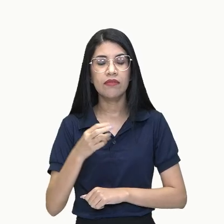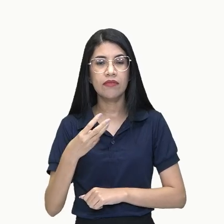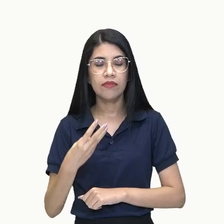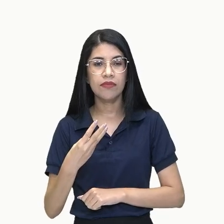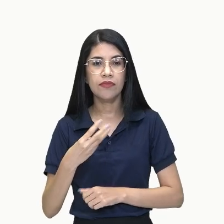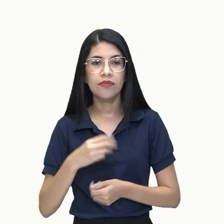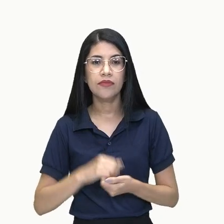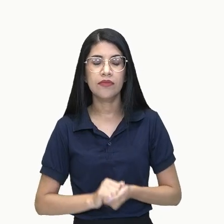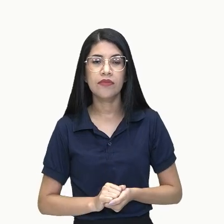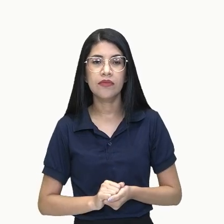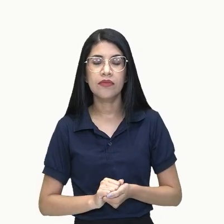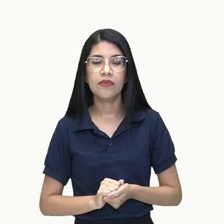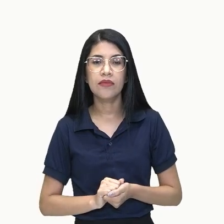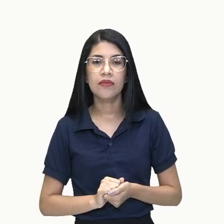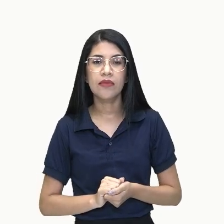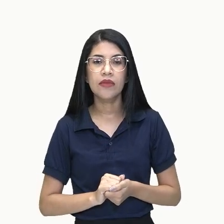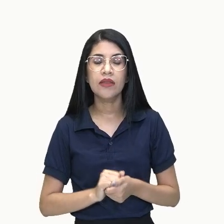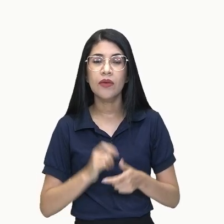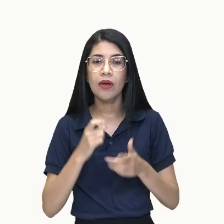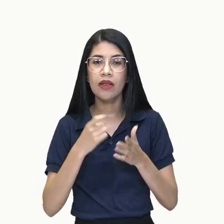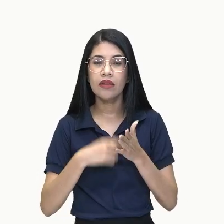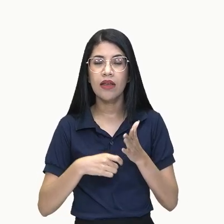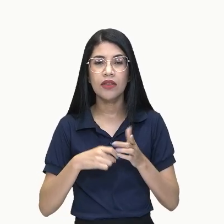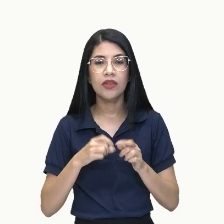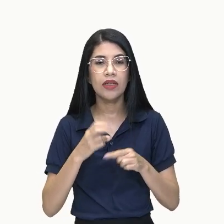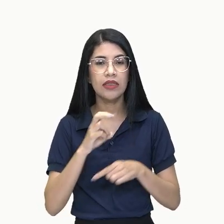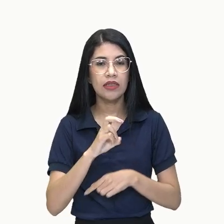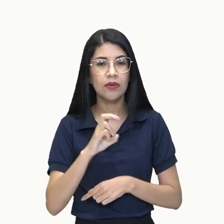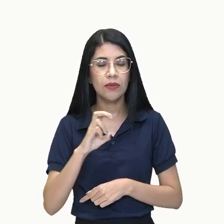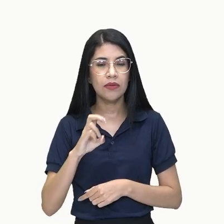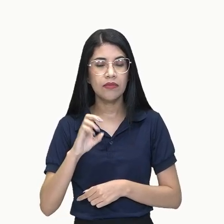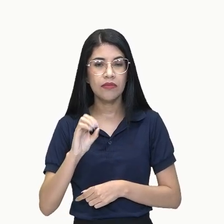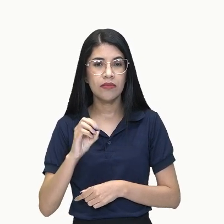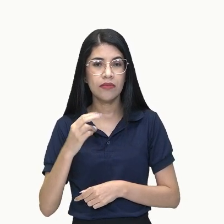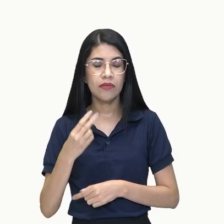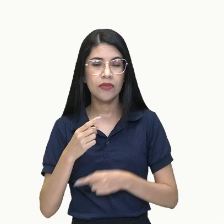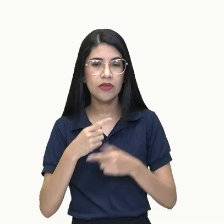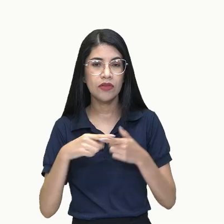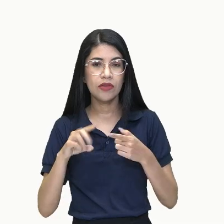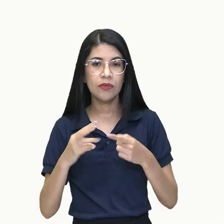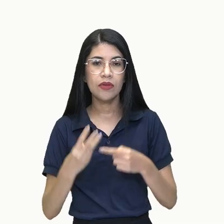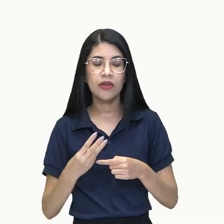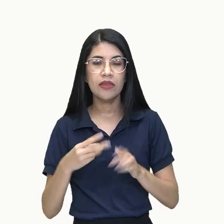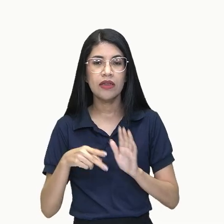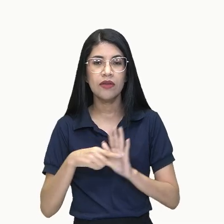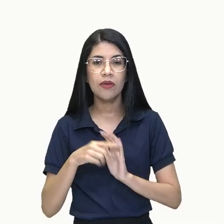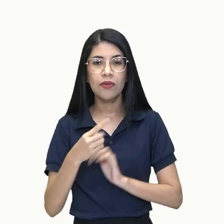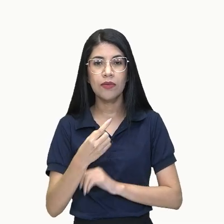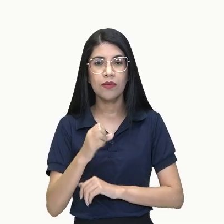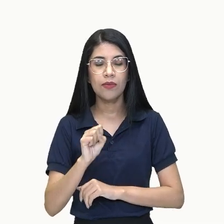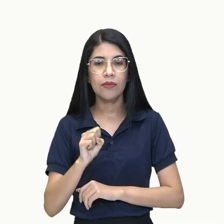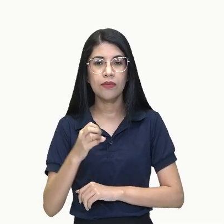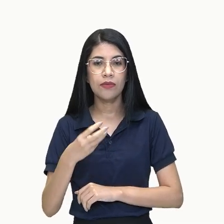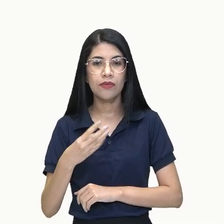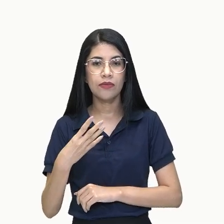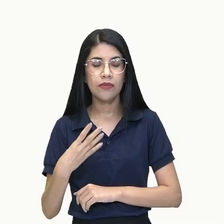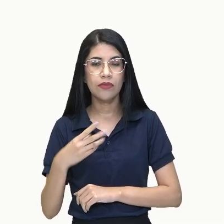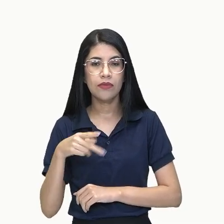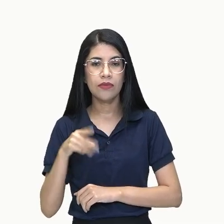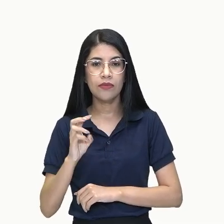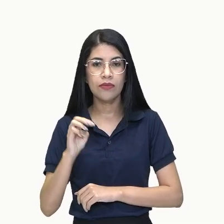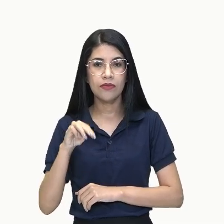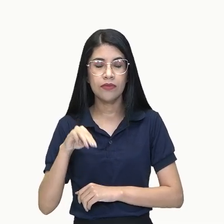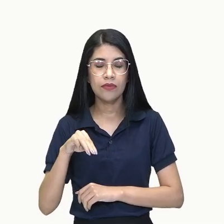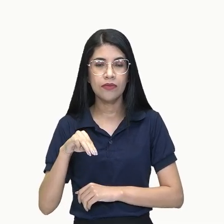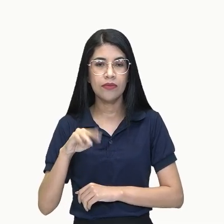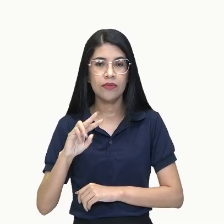Paulo? Muito bem, temos um total de 1.834 km² por ano. Essa é a taxa de variação do desmatamento. Qual a